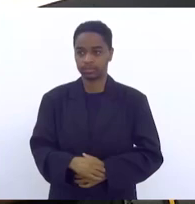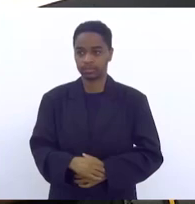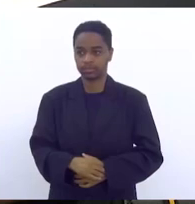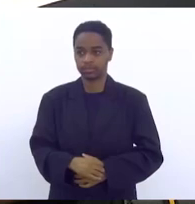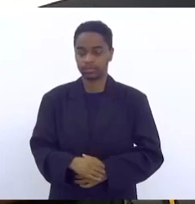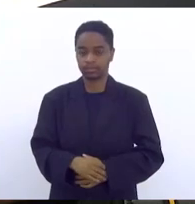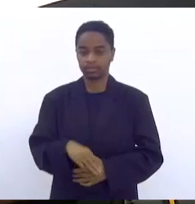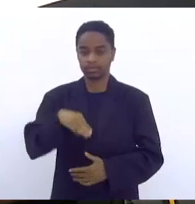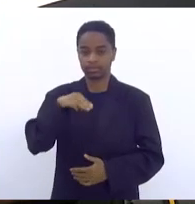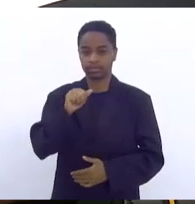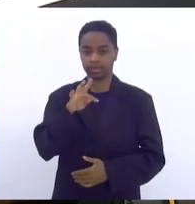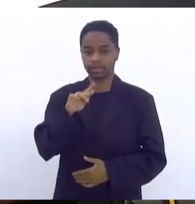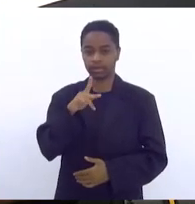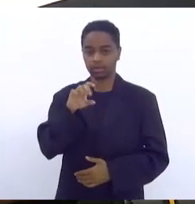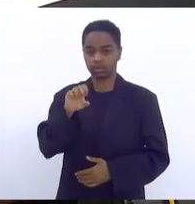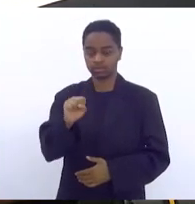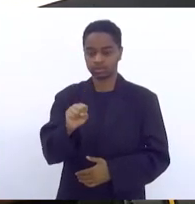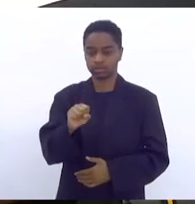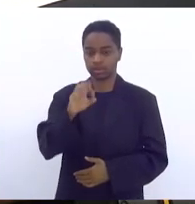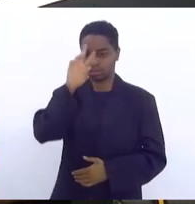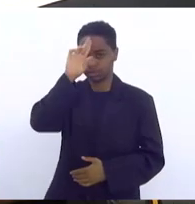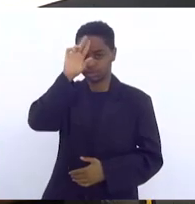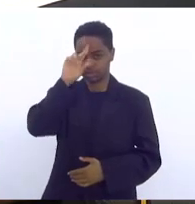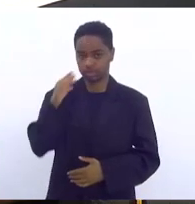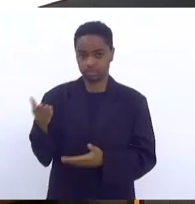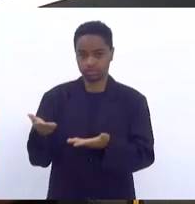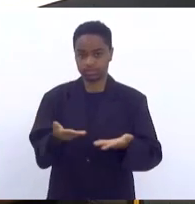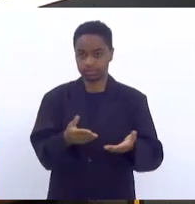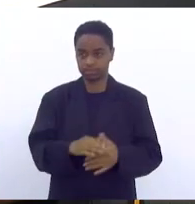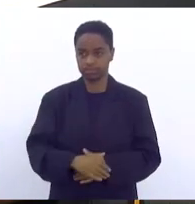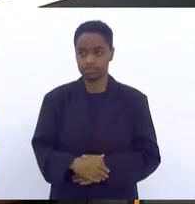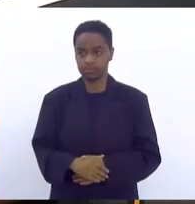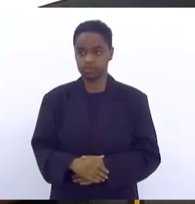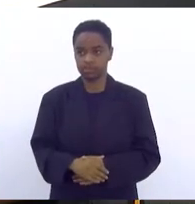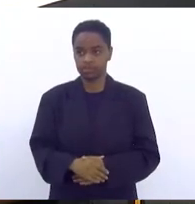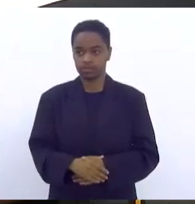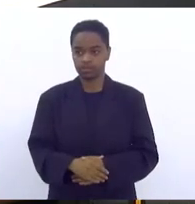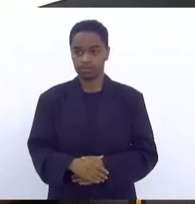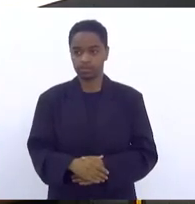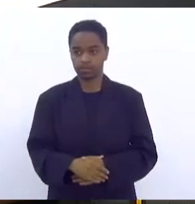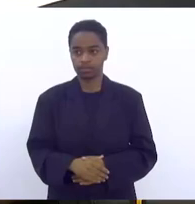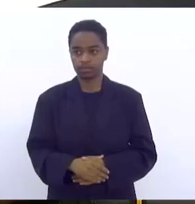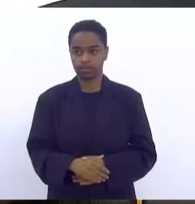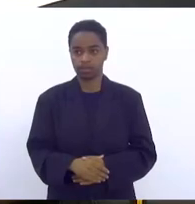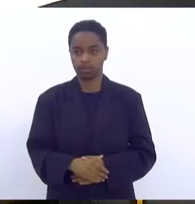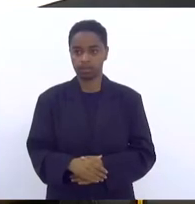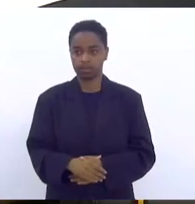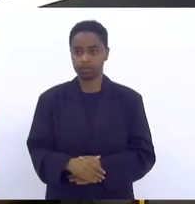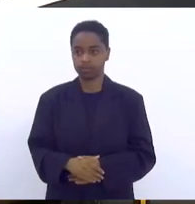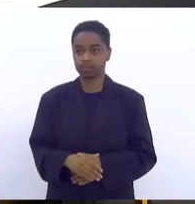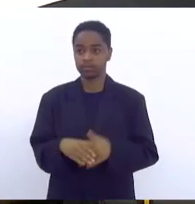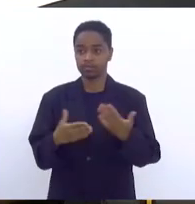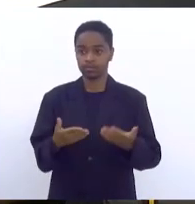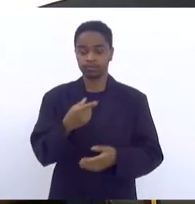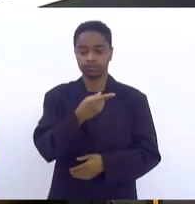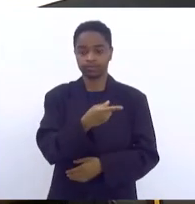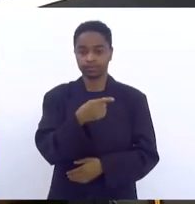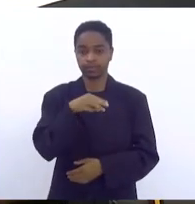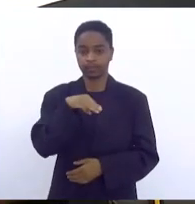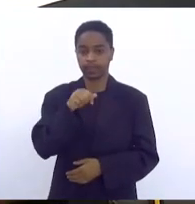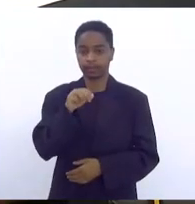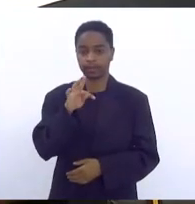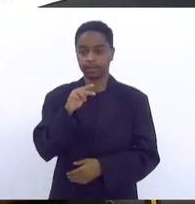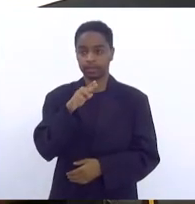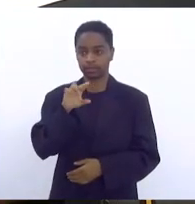Mesquita por favor para fazer o uso da palavra E aí gente o Mateus eh a gente